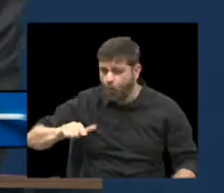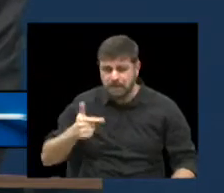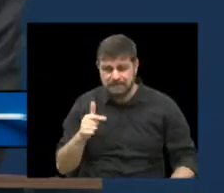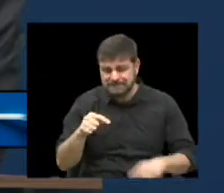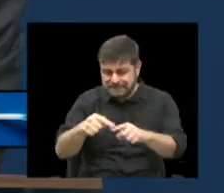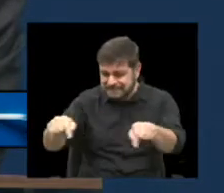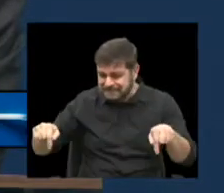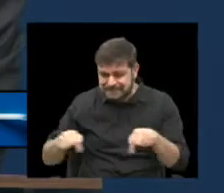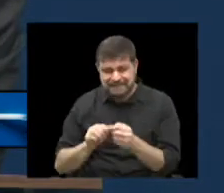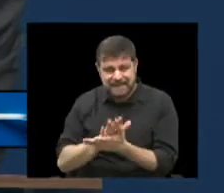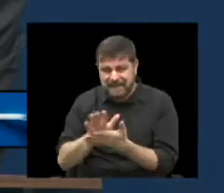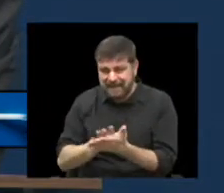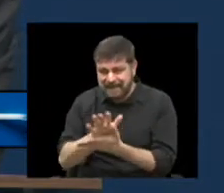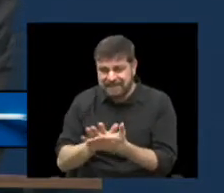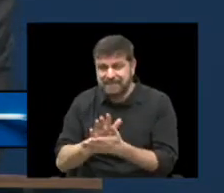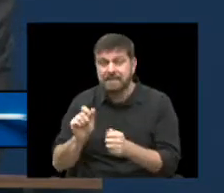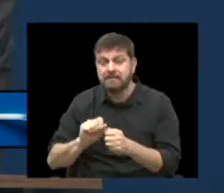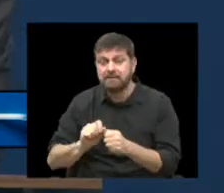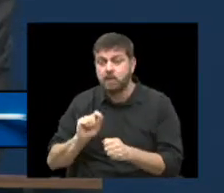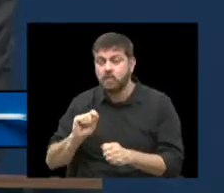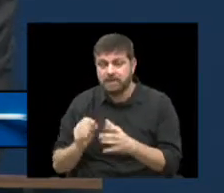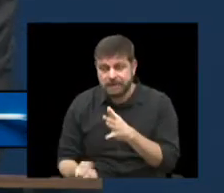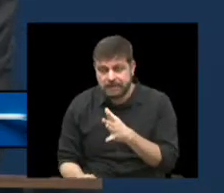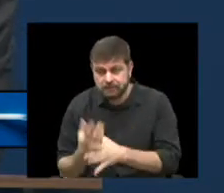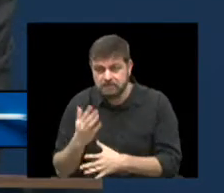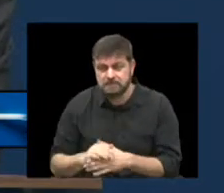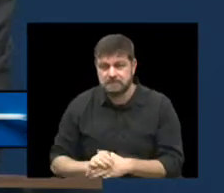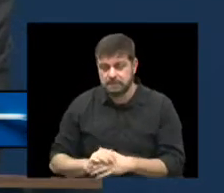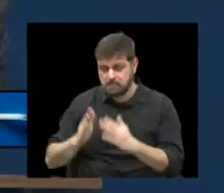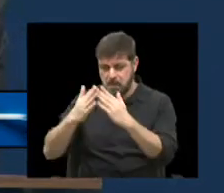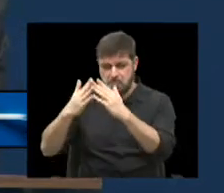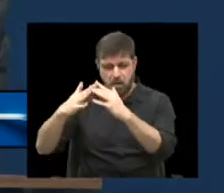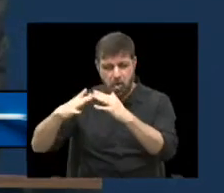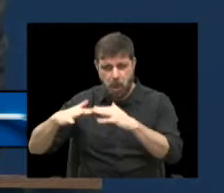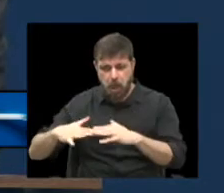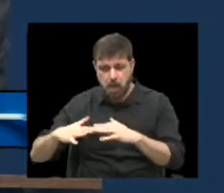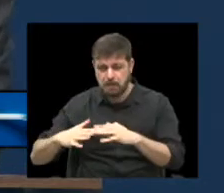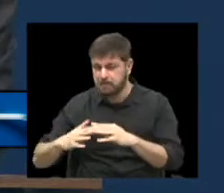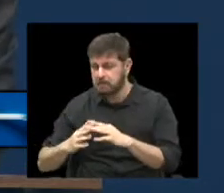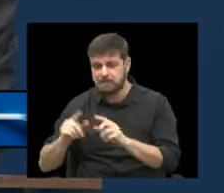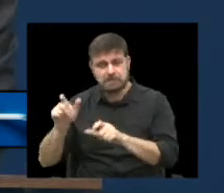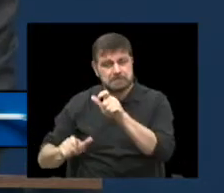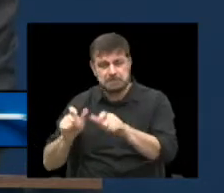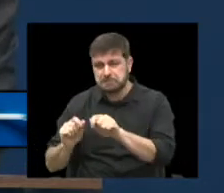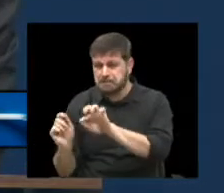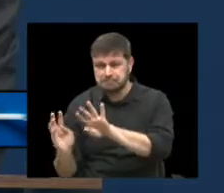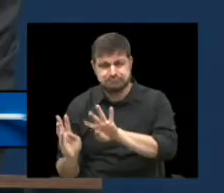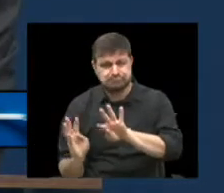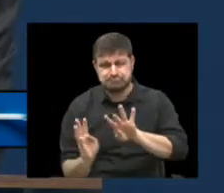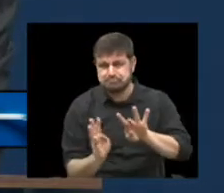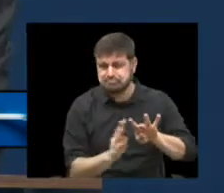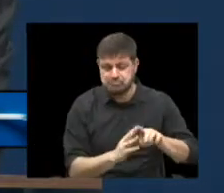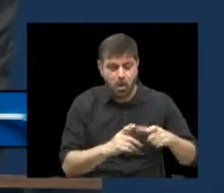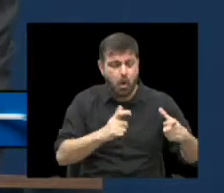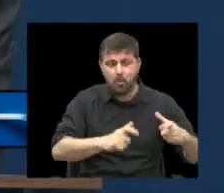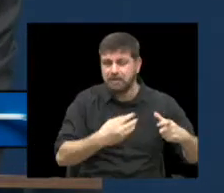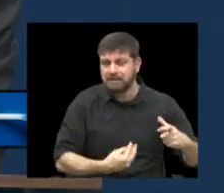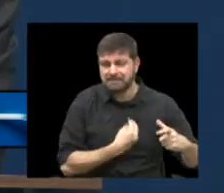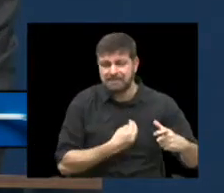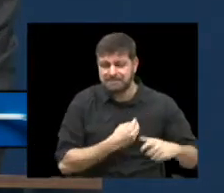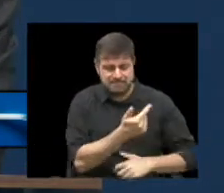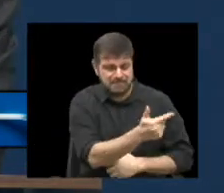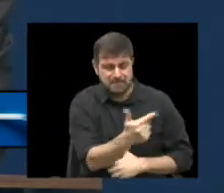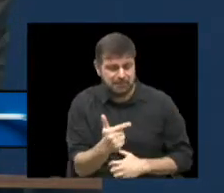uma remoção, que deixou muita gente sem casa, muita gente dormindo embaixo da ponte. E a Prefeitura, ao invés de fazer um projeto